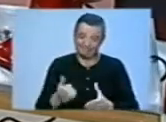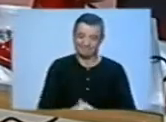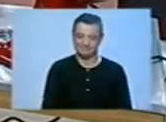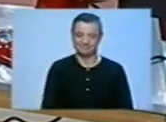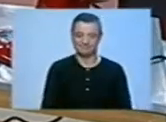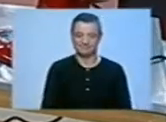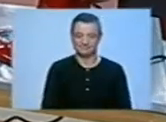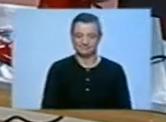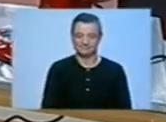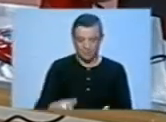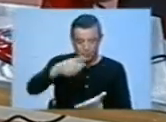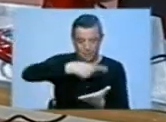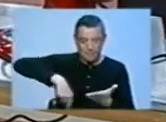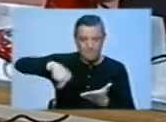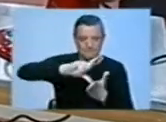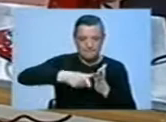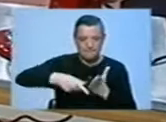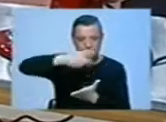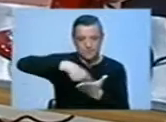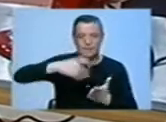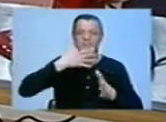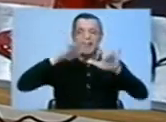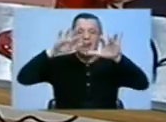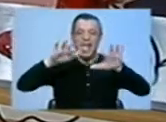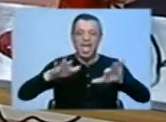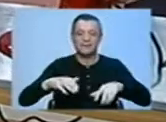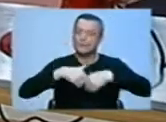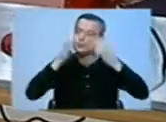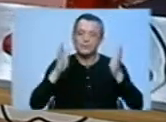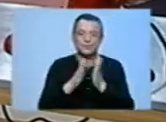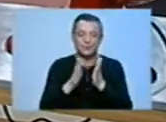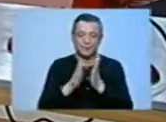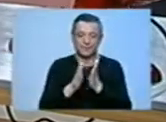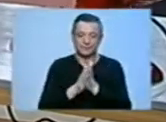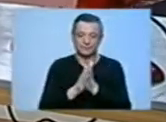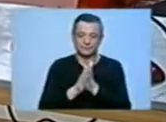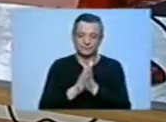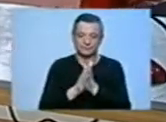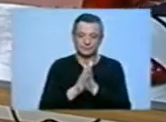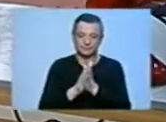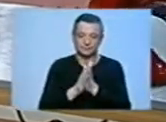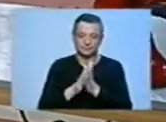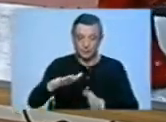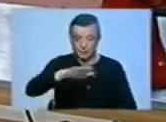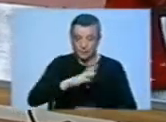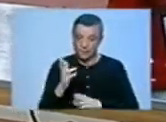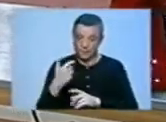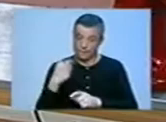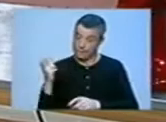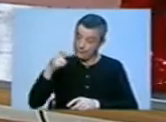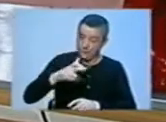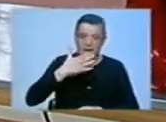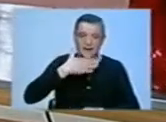completo também fica né ficou em todo lado olha nós mesmos em que viveu com ele na zona da mesma e